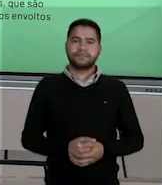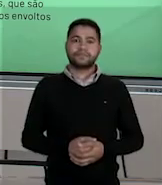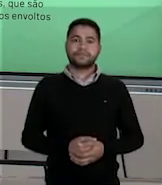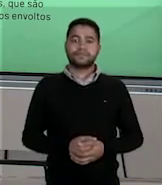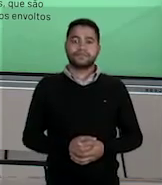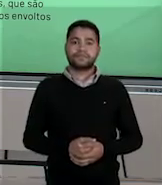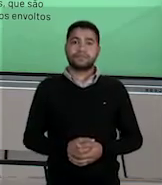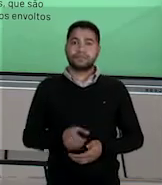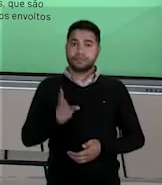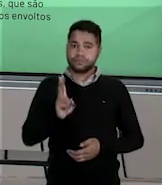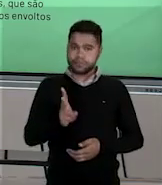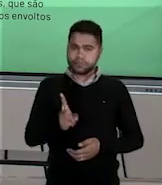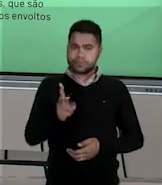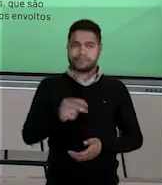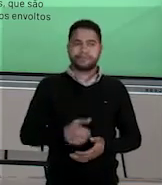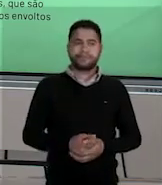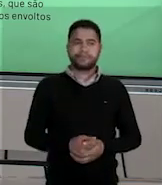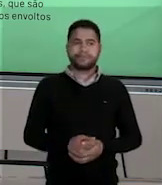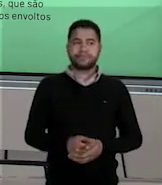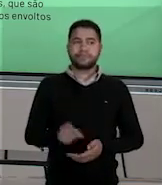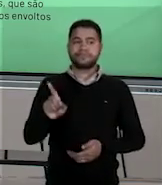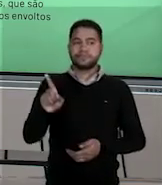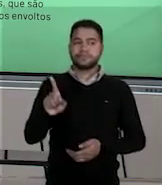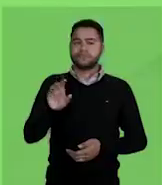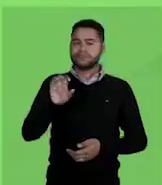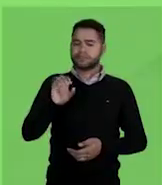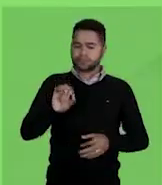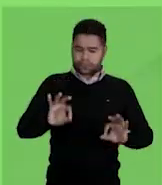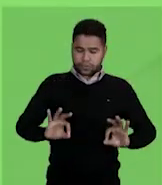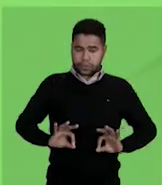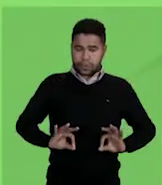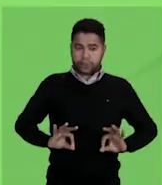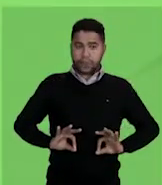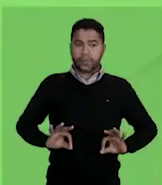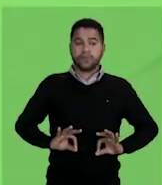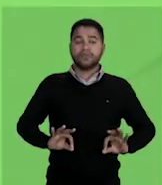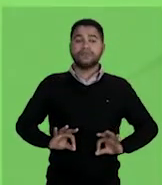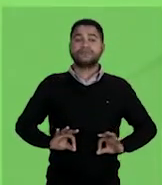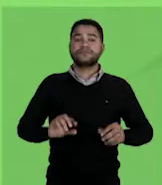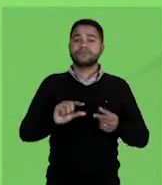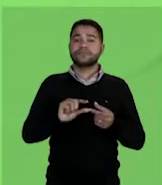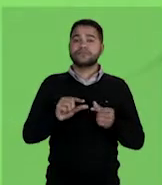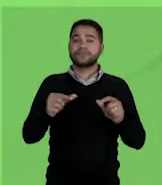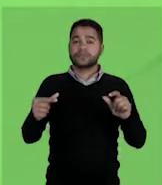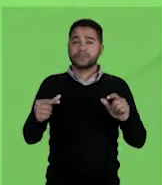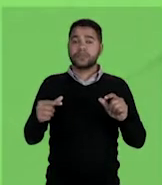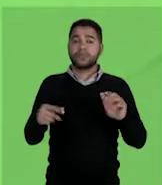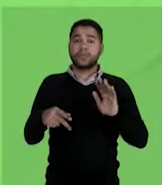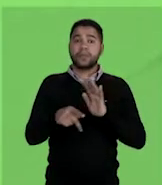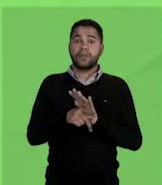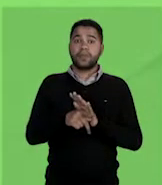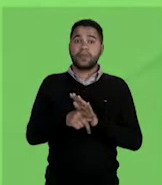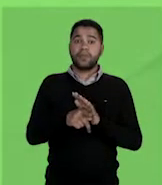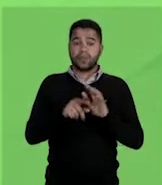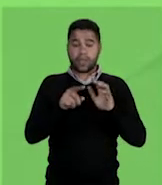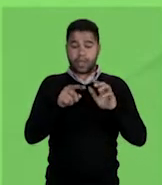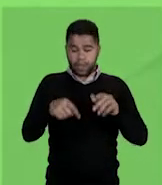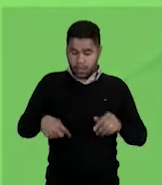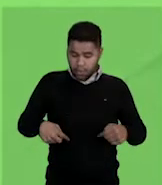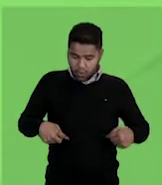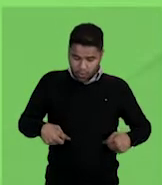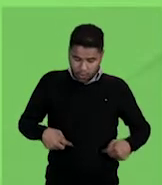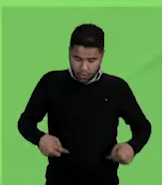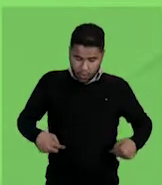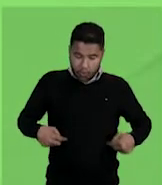Então, continuando aqui, os ovários. Os ovários são estruturas em formato oval, onde